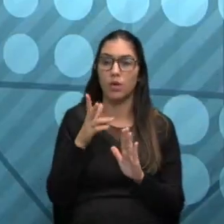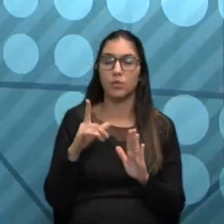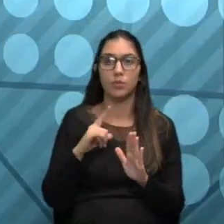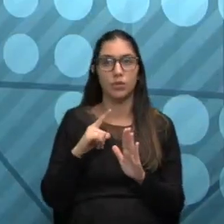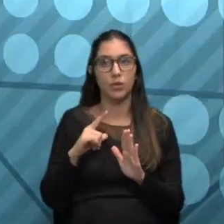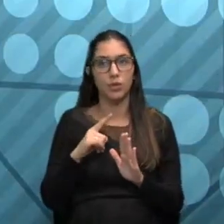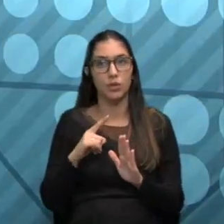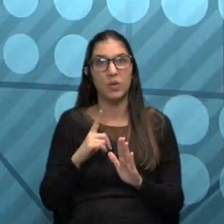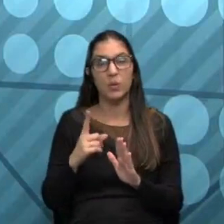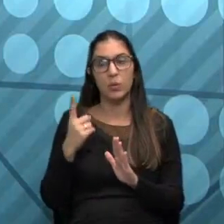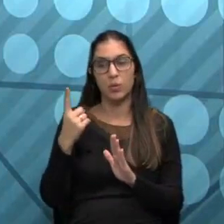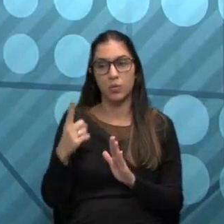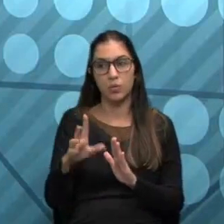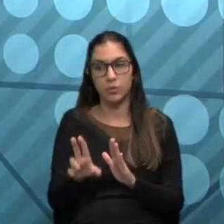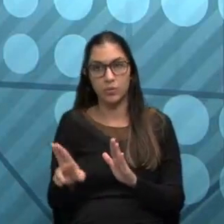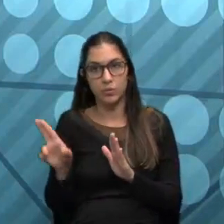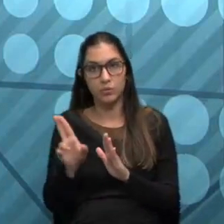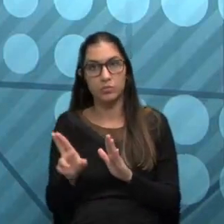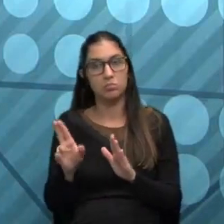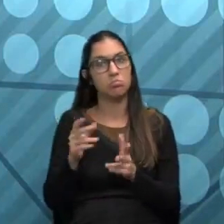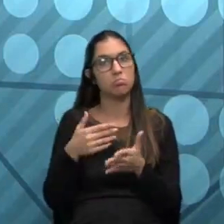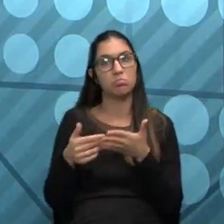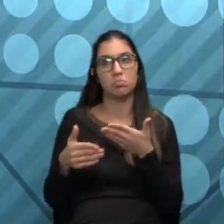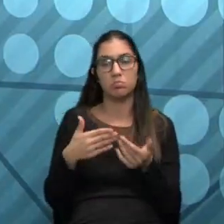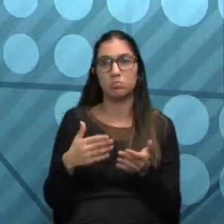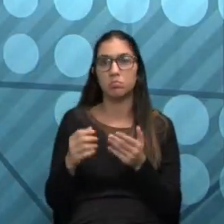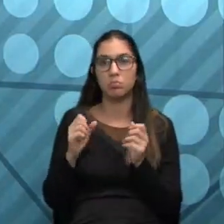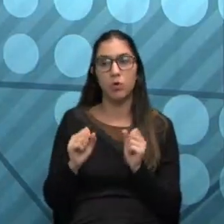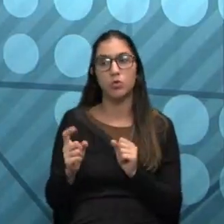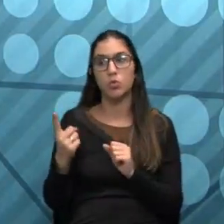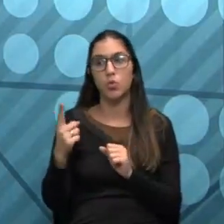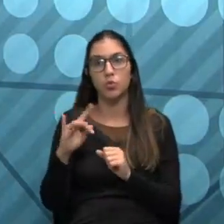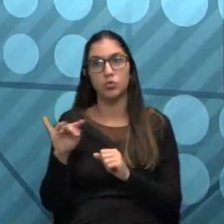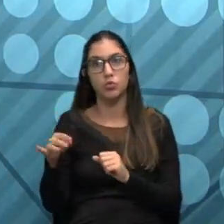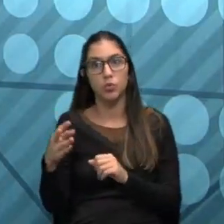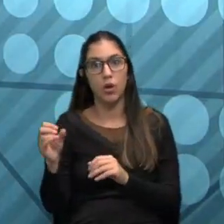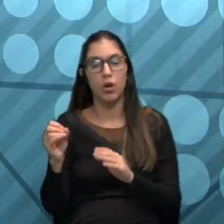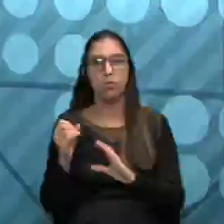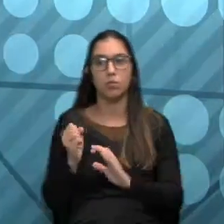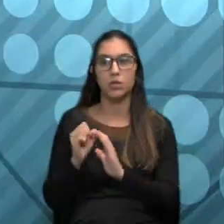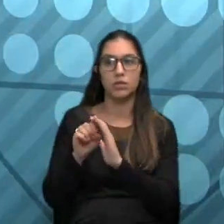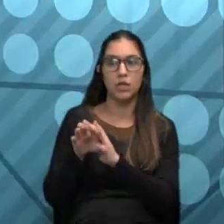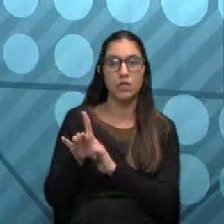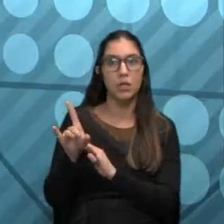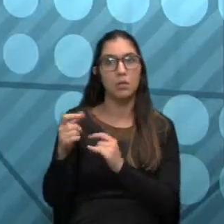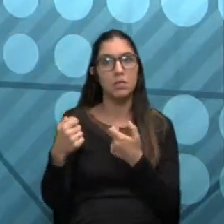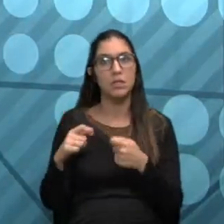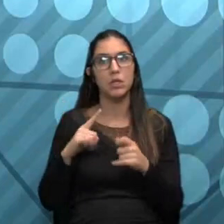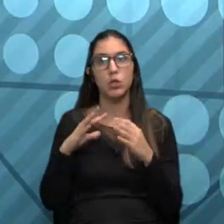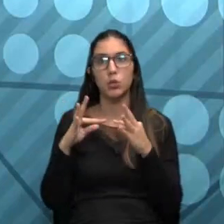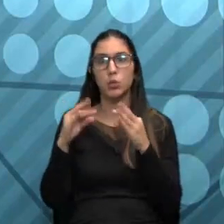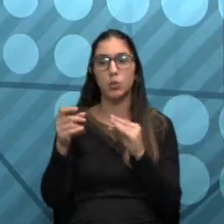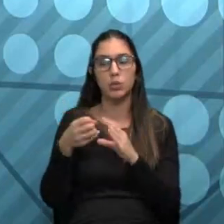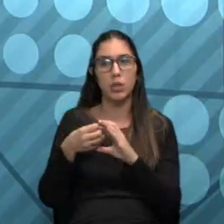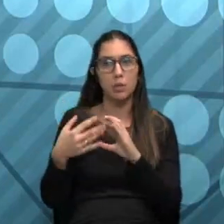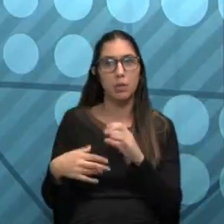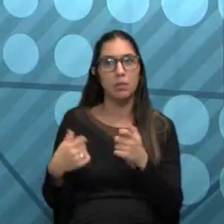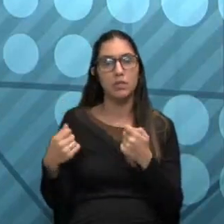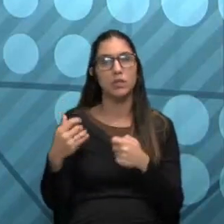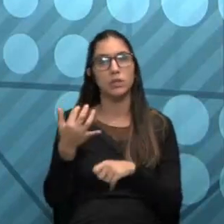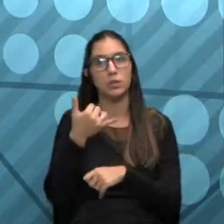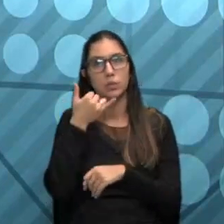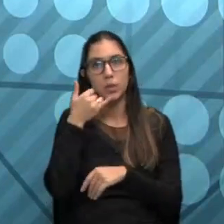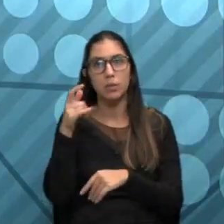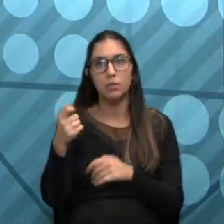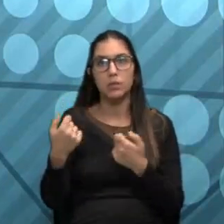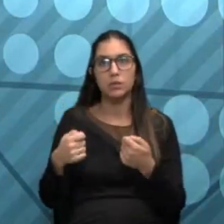tenho um transmissor, que seja um João, que vai transmitir uma mensagem, ele precisa ter todos esses elementos, ele precisa ter o celular, ele